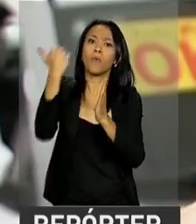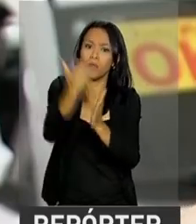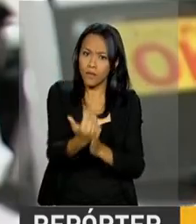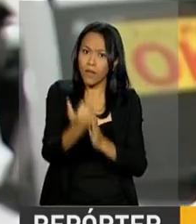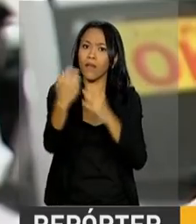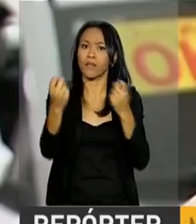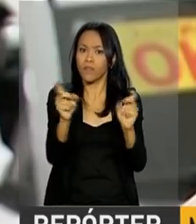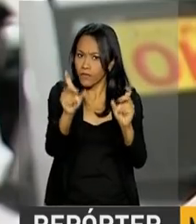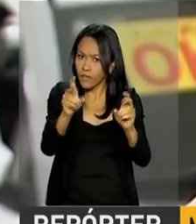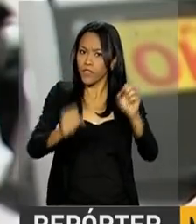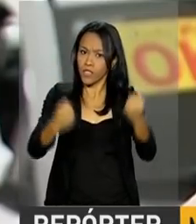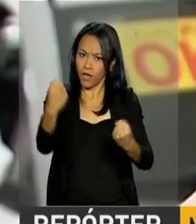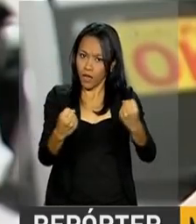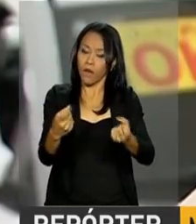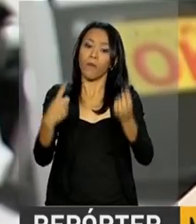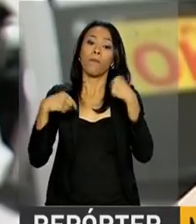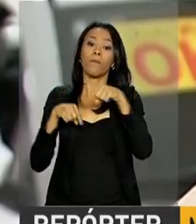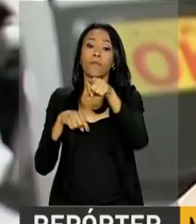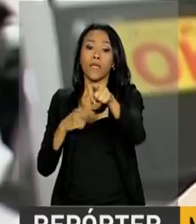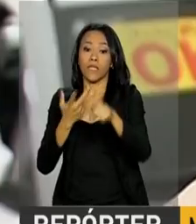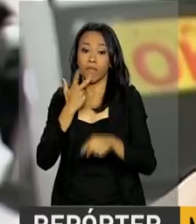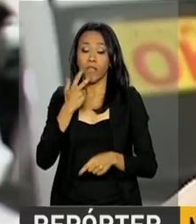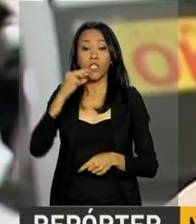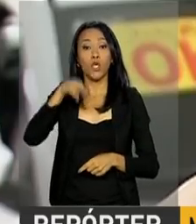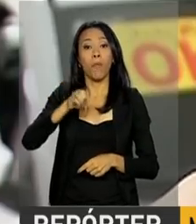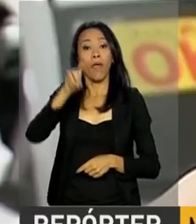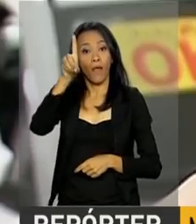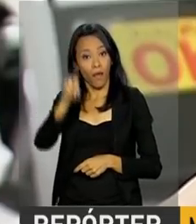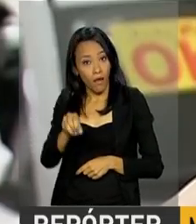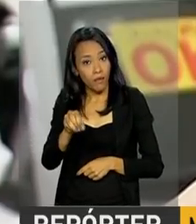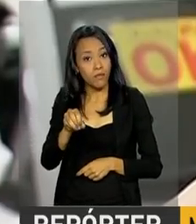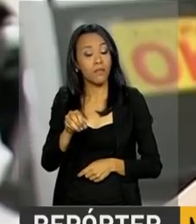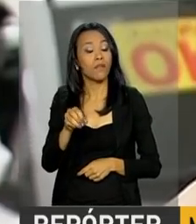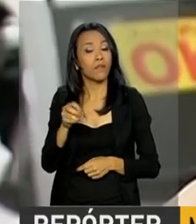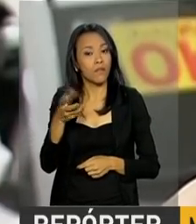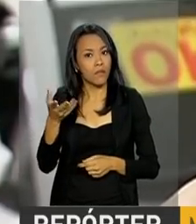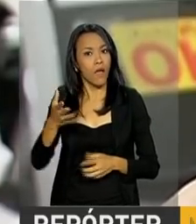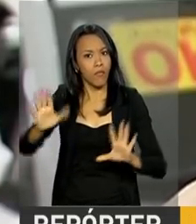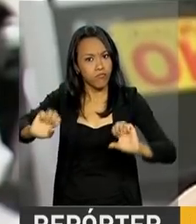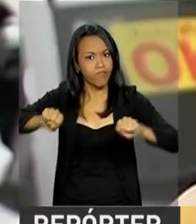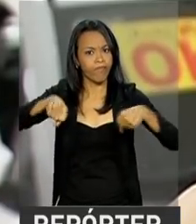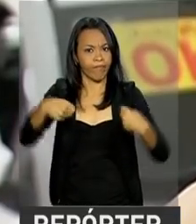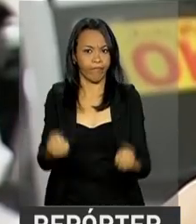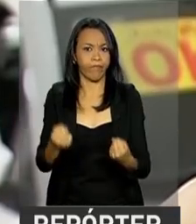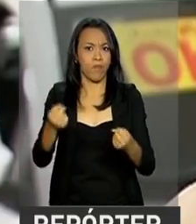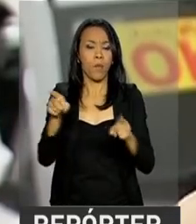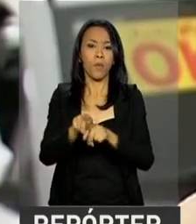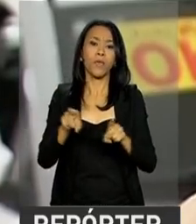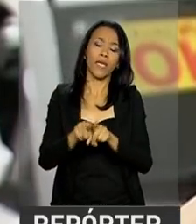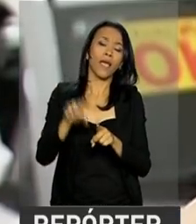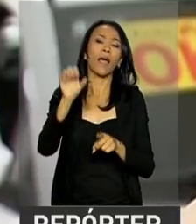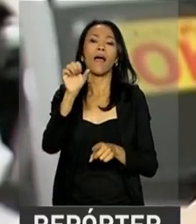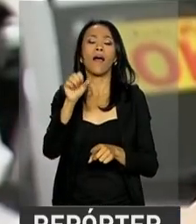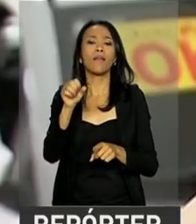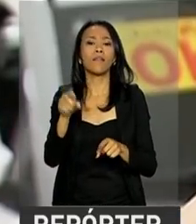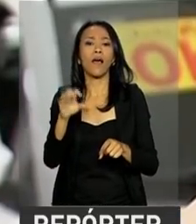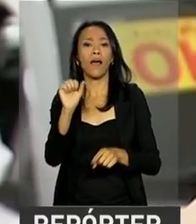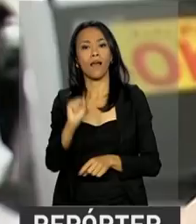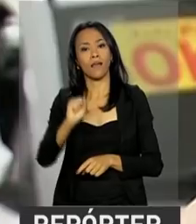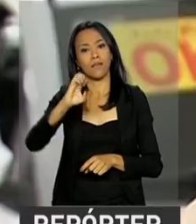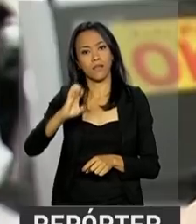reagindo com algumas coisas que vêm no decorrer do ano é um exemplo da da taxa selic baixando cada